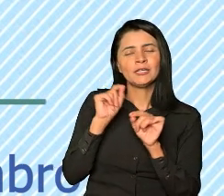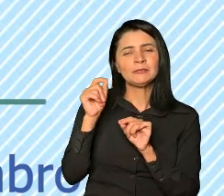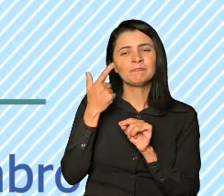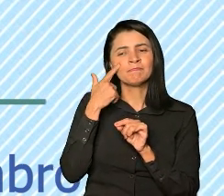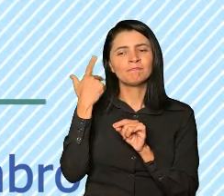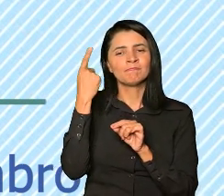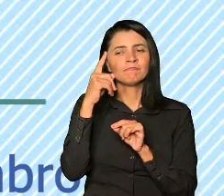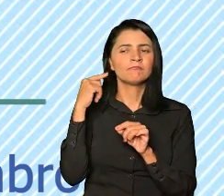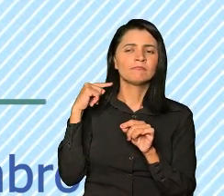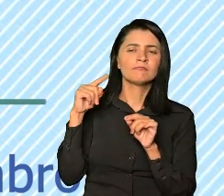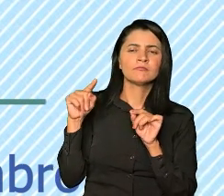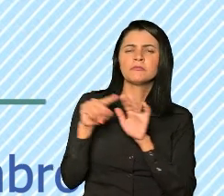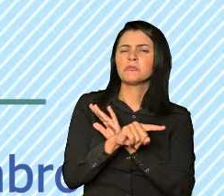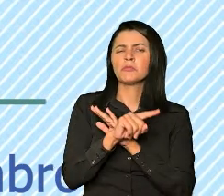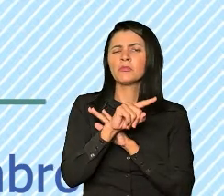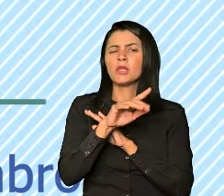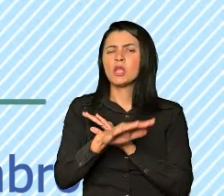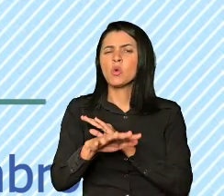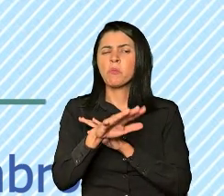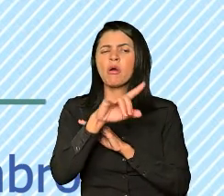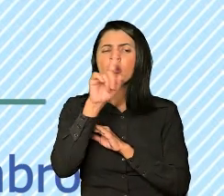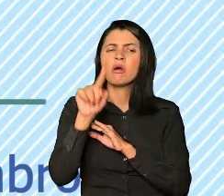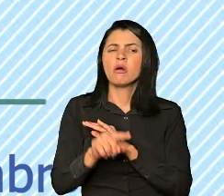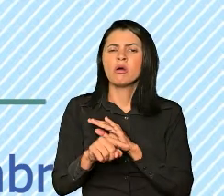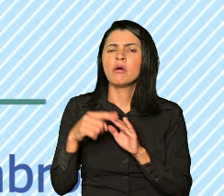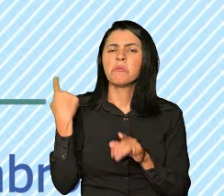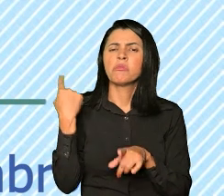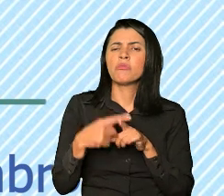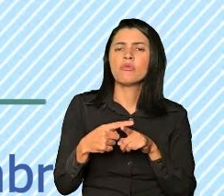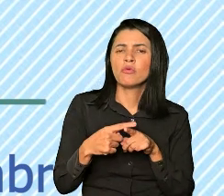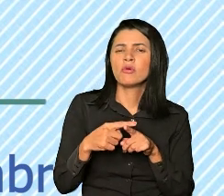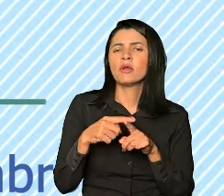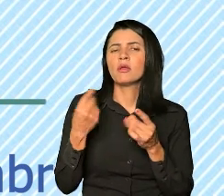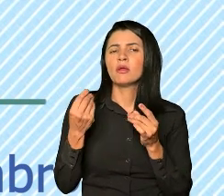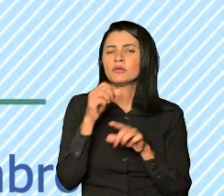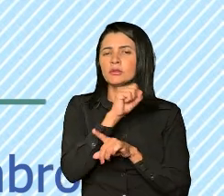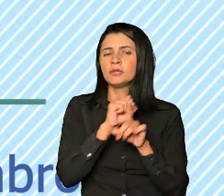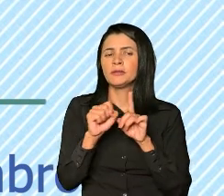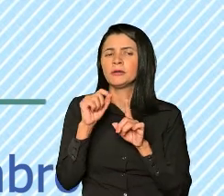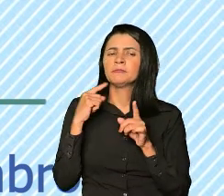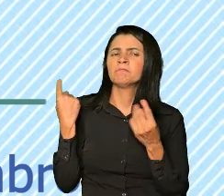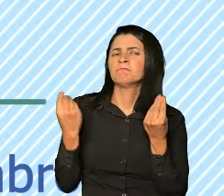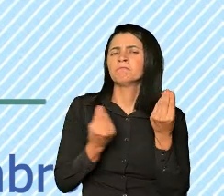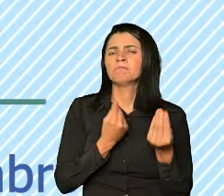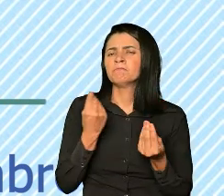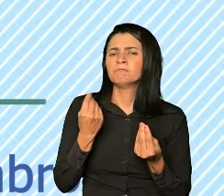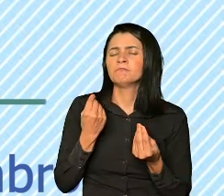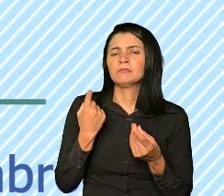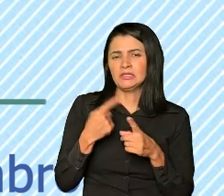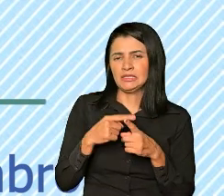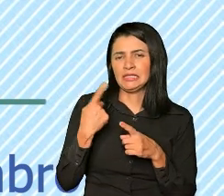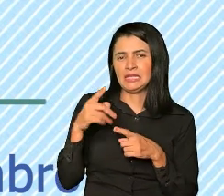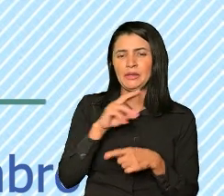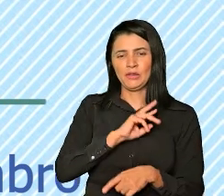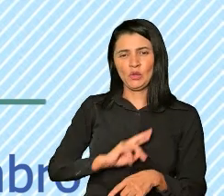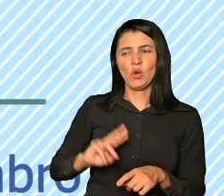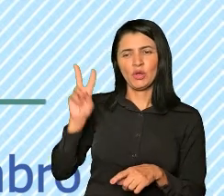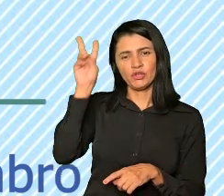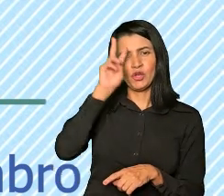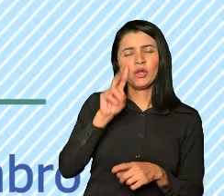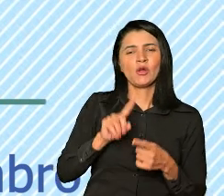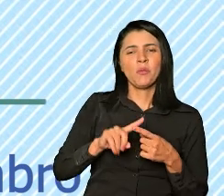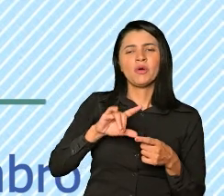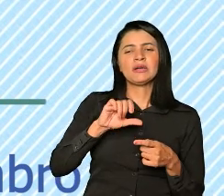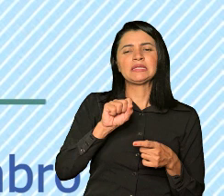própria contestação em alguns setores da sociedade, sobretudo de republicanos históricos, como Silva